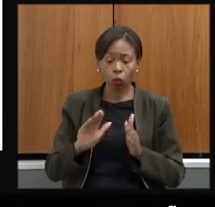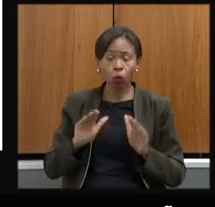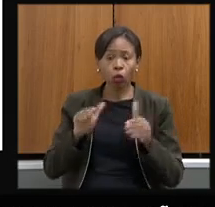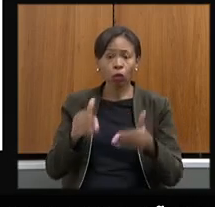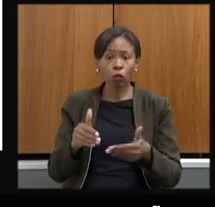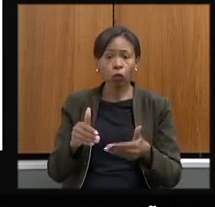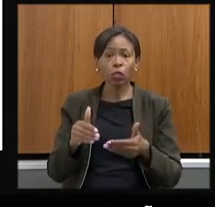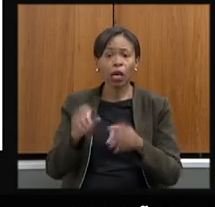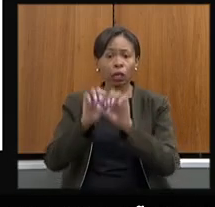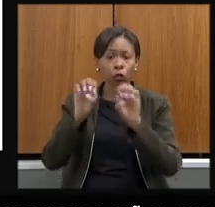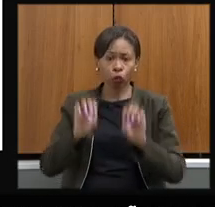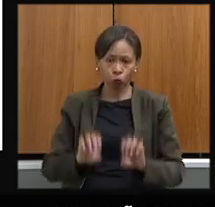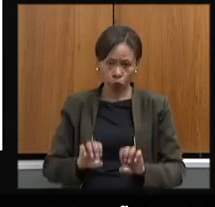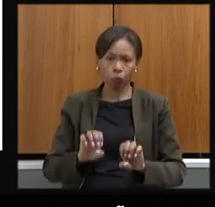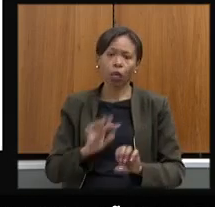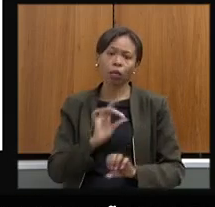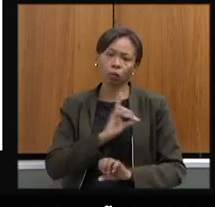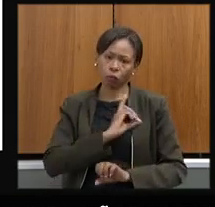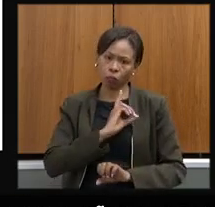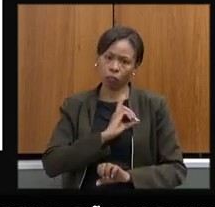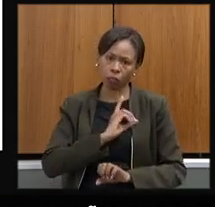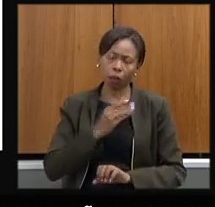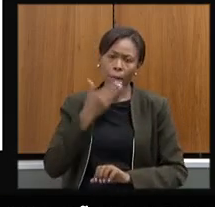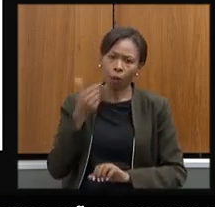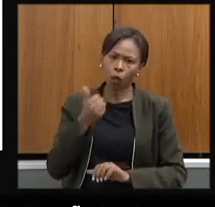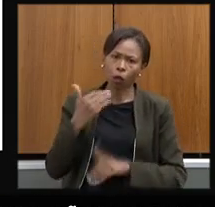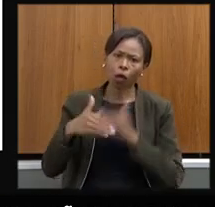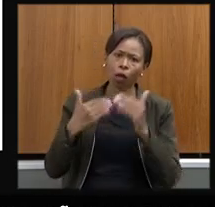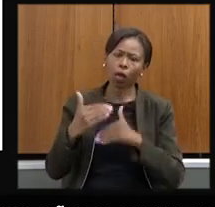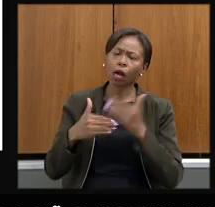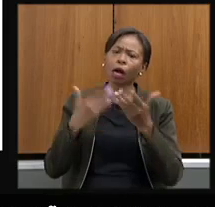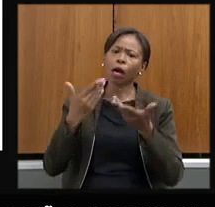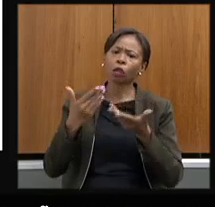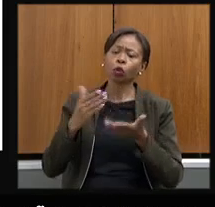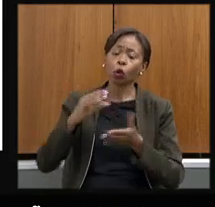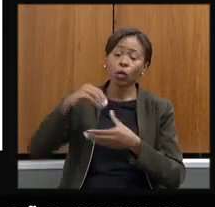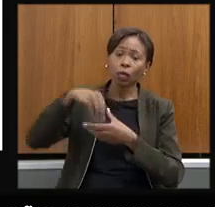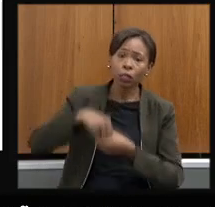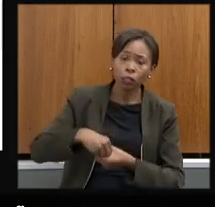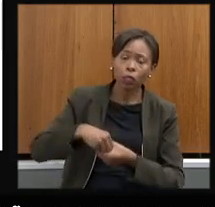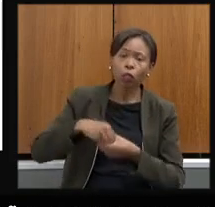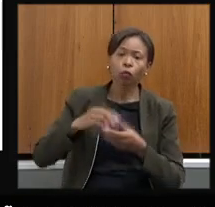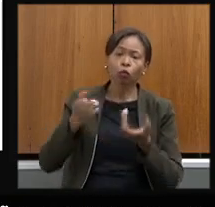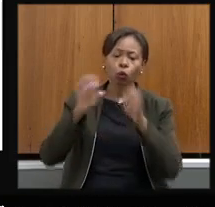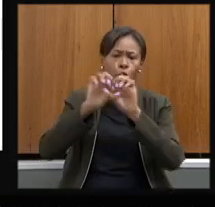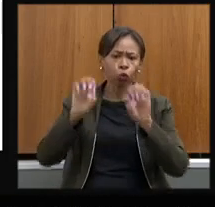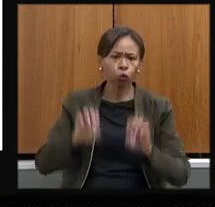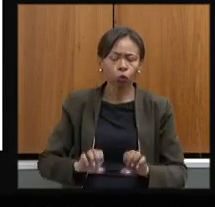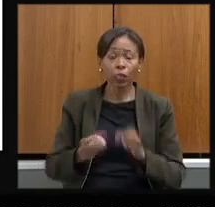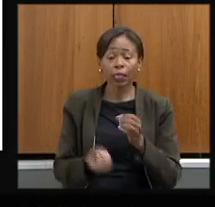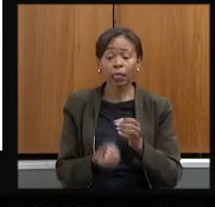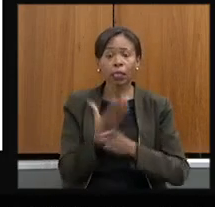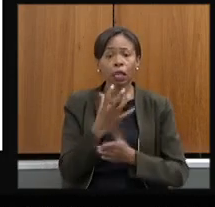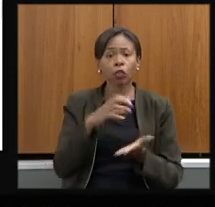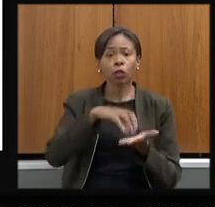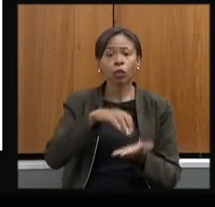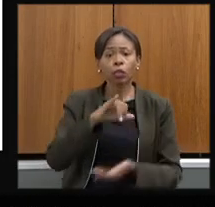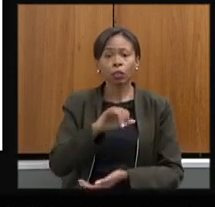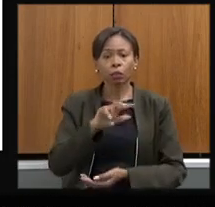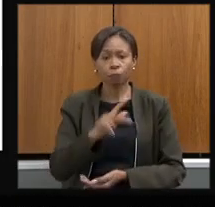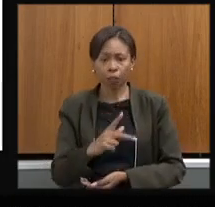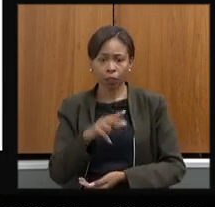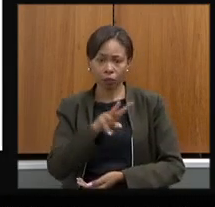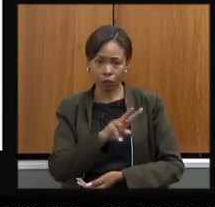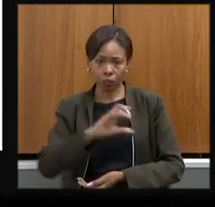na estrutura tecnológica da empresa ampliando o seu data center a sua capacidade e com o início da implantação e do ipvc